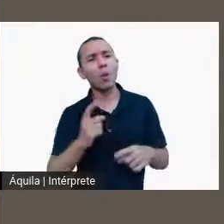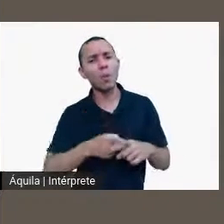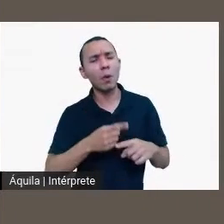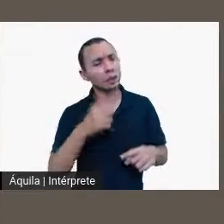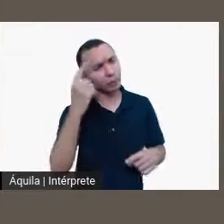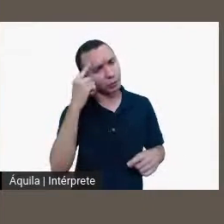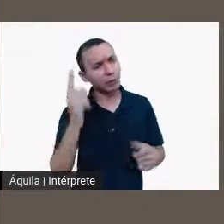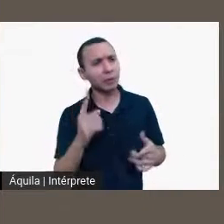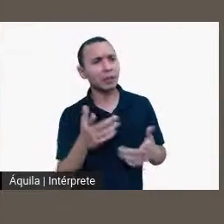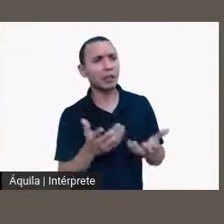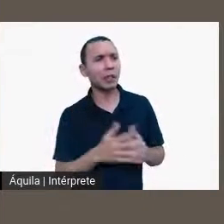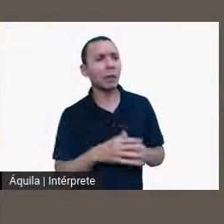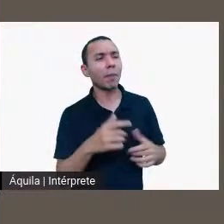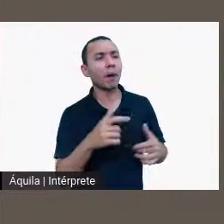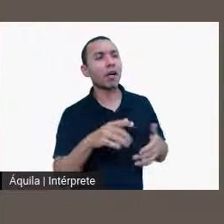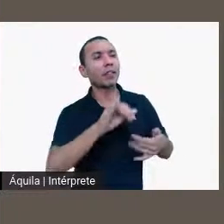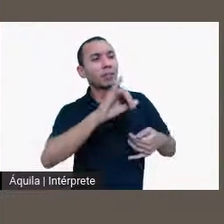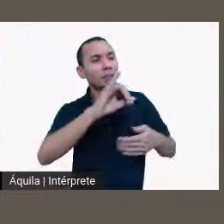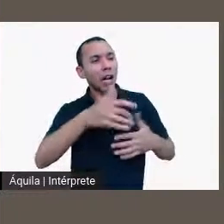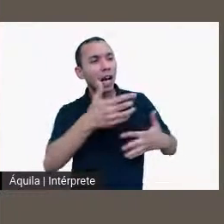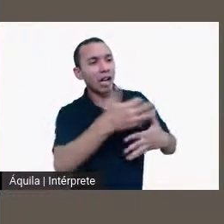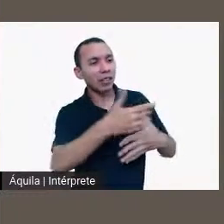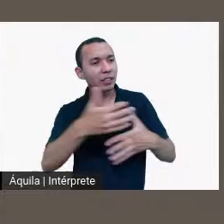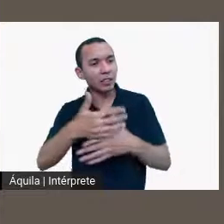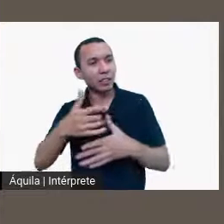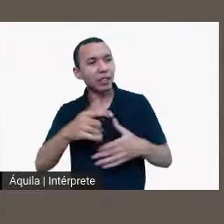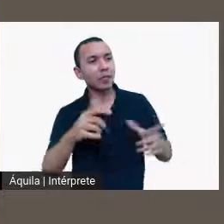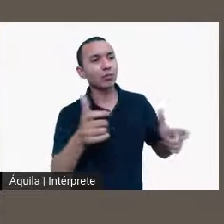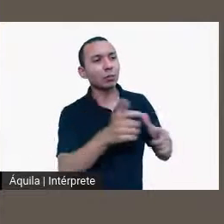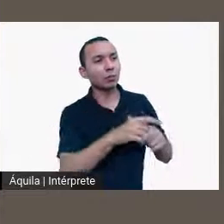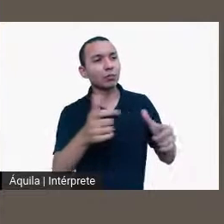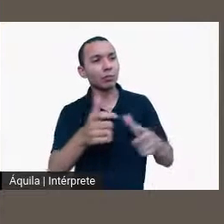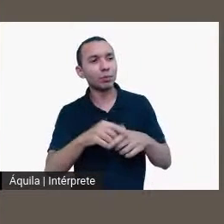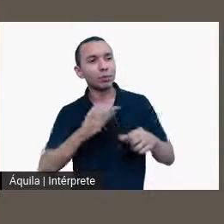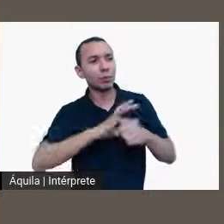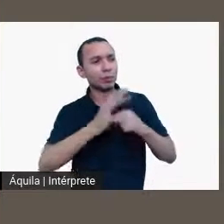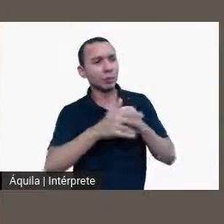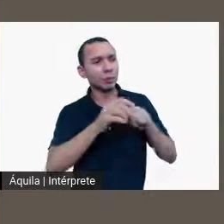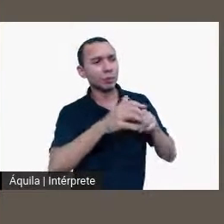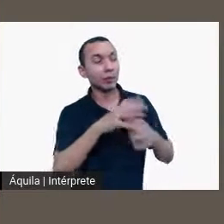chácara, mas a cidade próxima tinham sido liquidadas por epidemias e